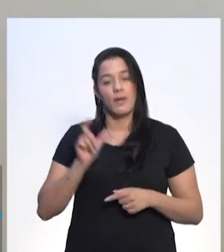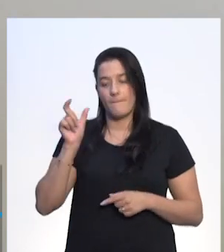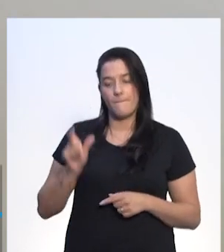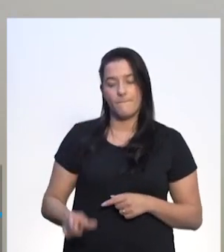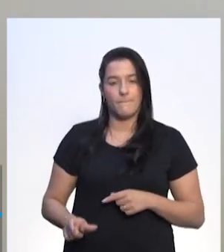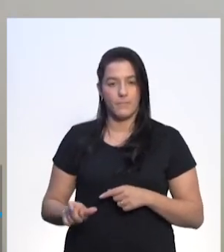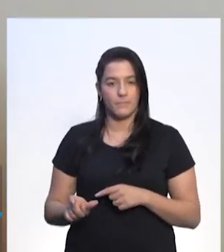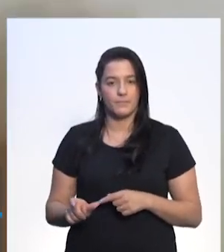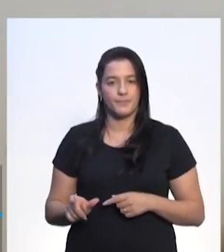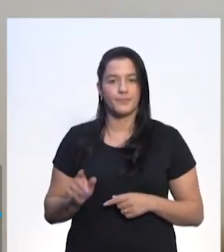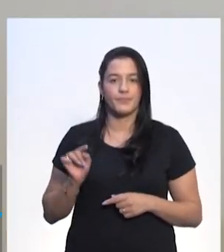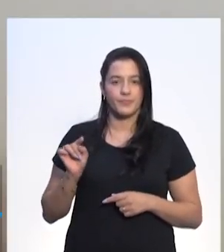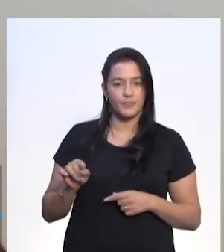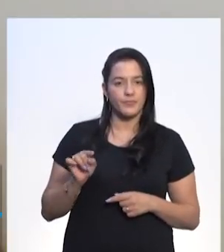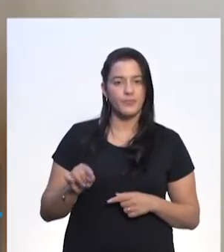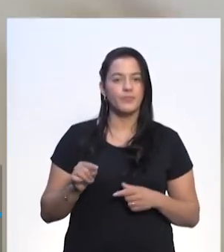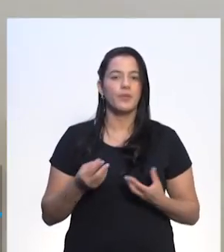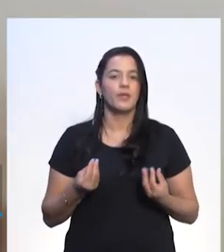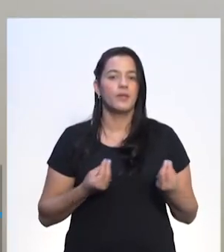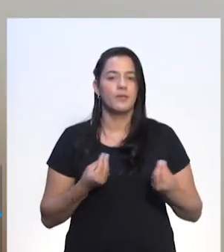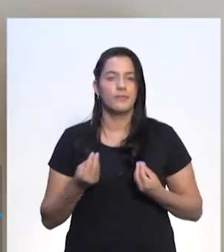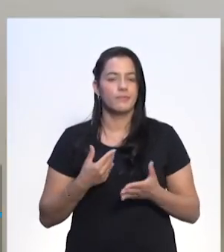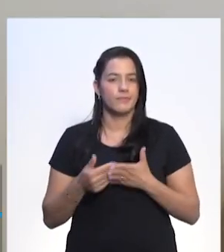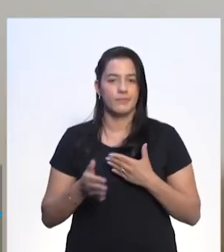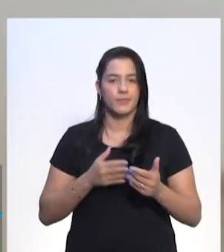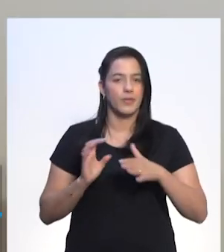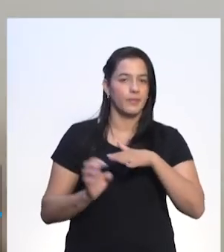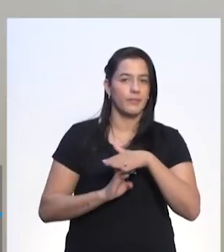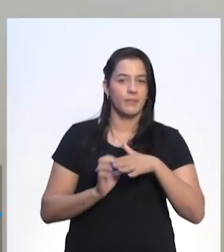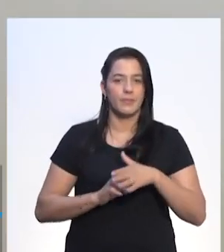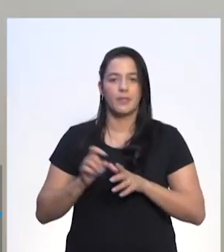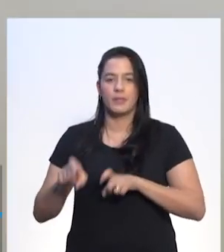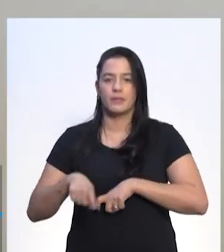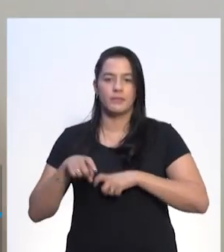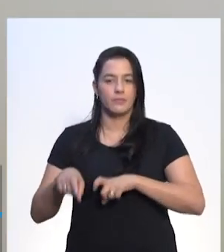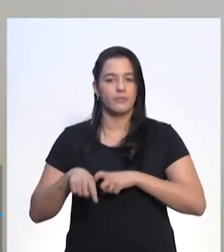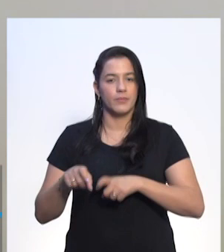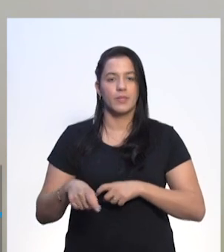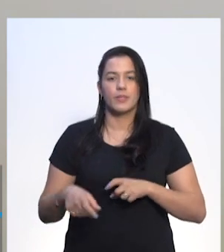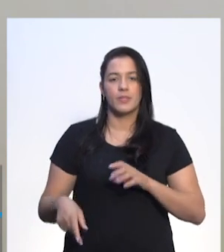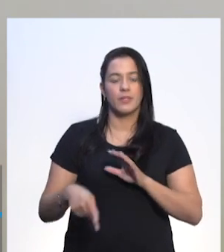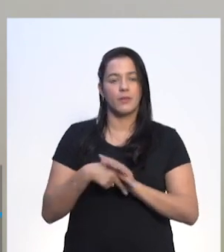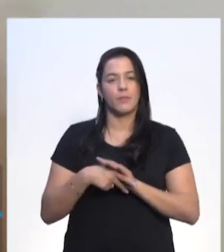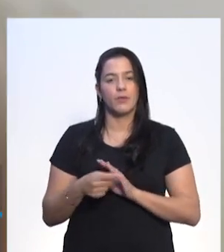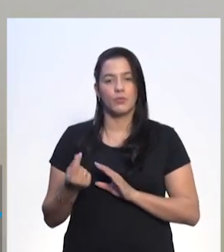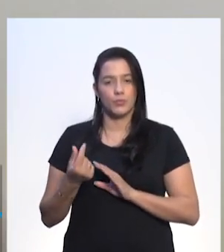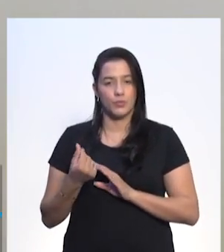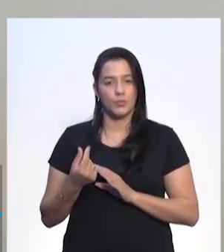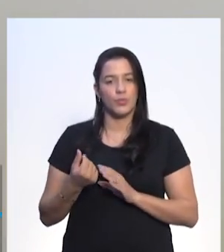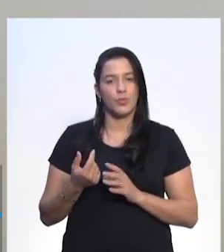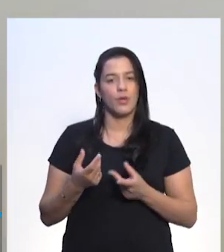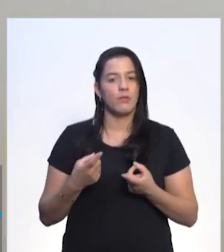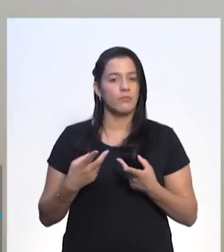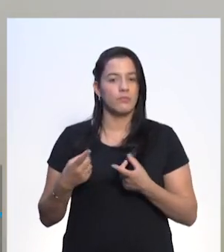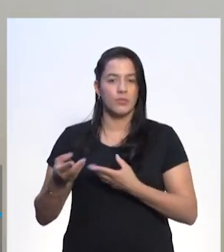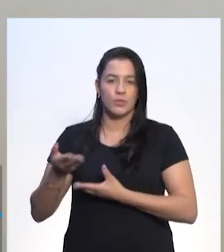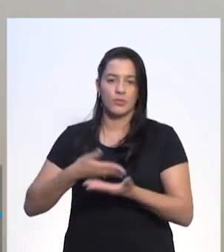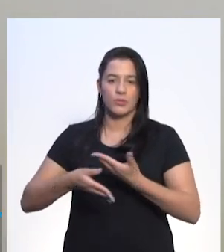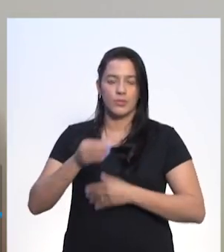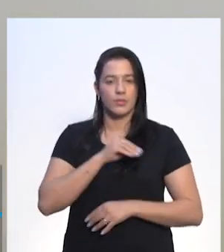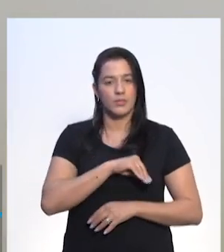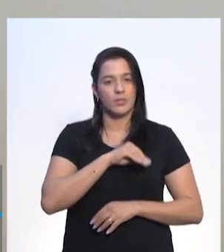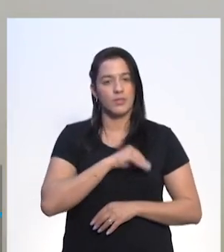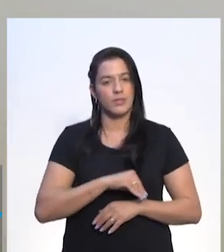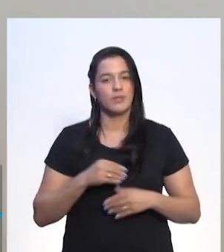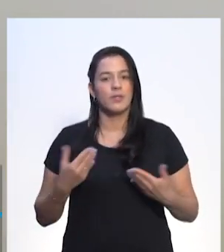indivíduo, né, esses indivíduos que não são donos de empresas, de fazendas, que têm a sua força de trabalho para vender em troca de salário, é